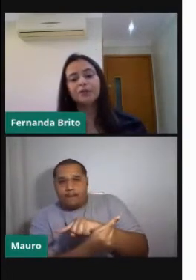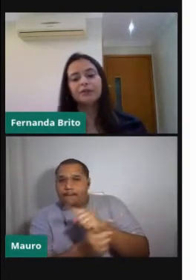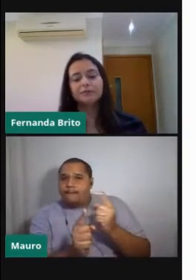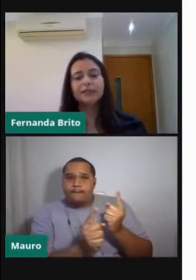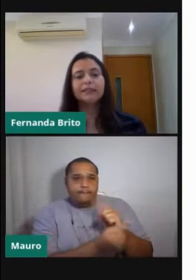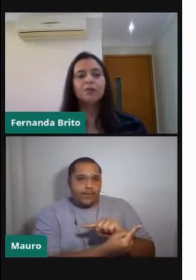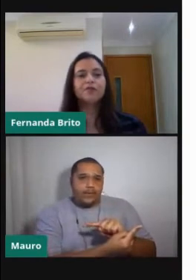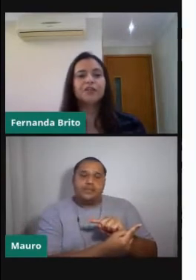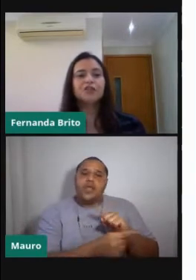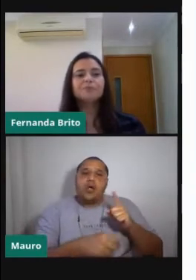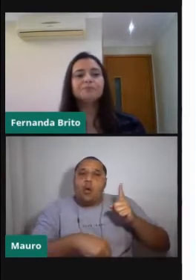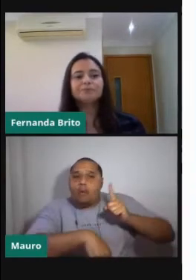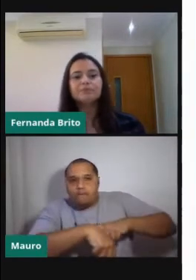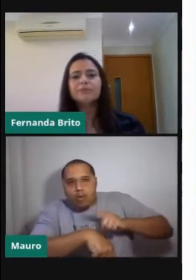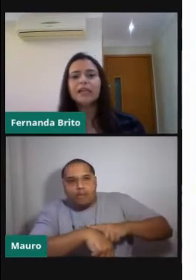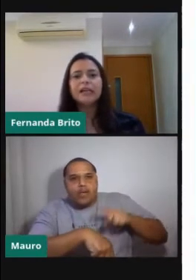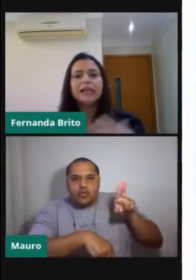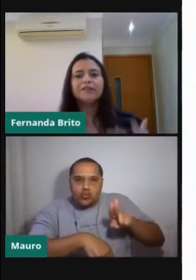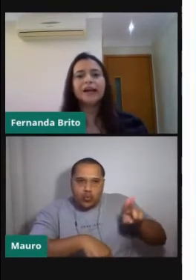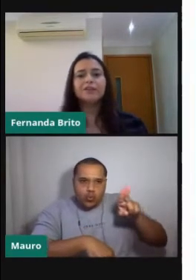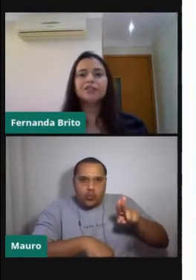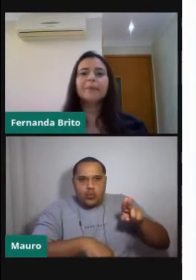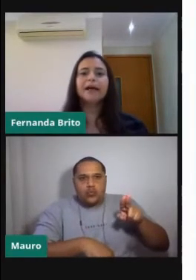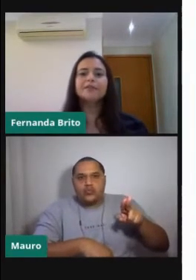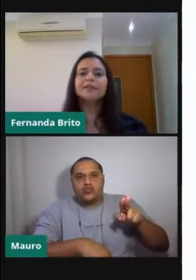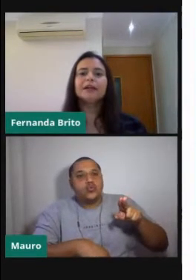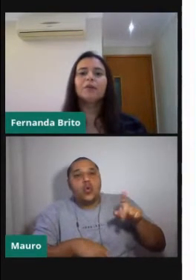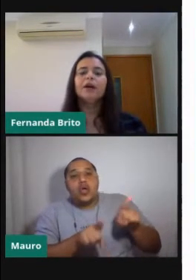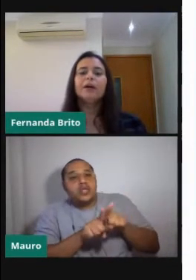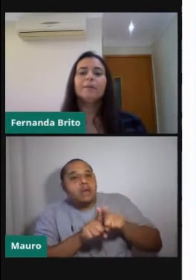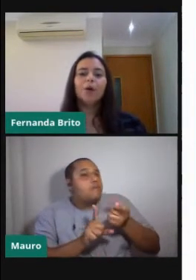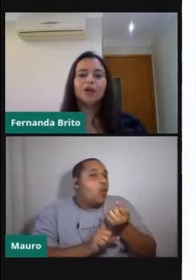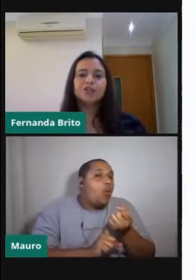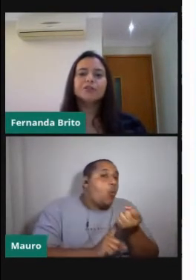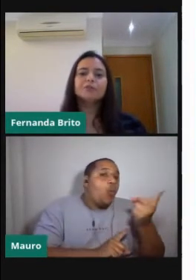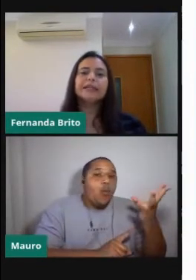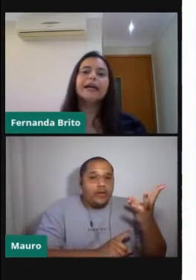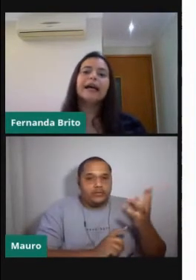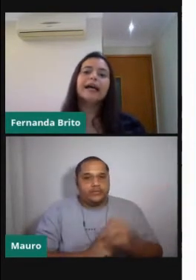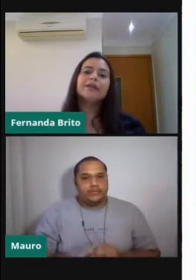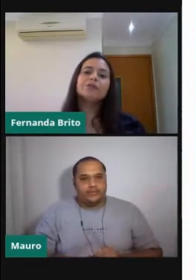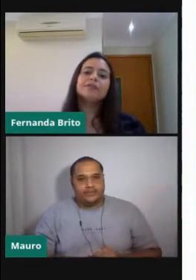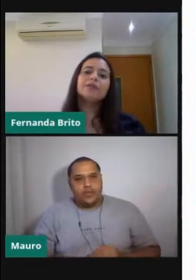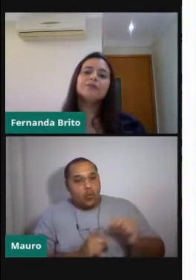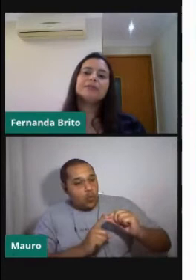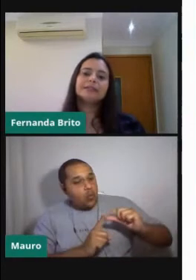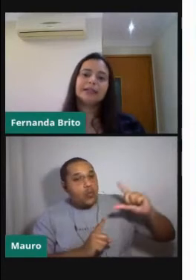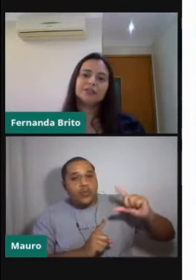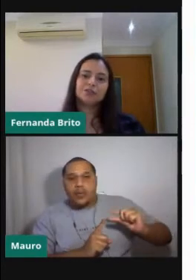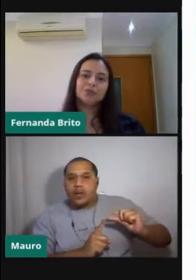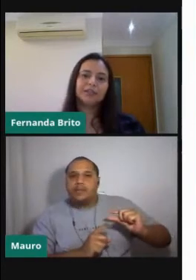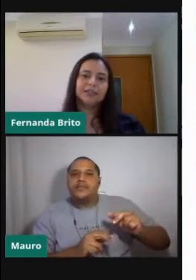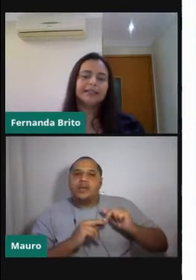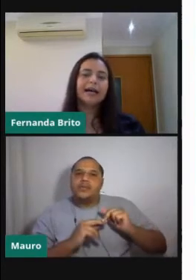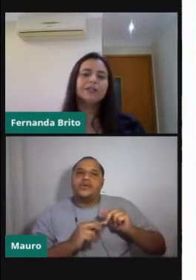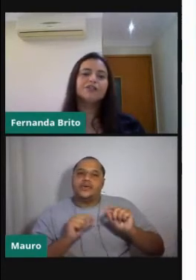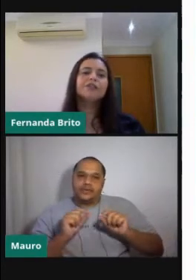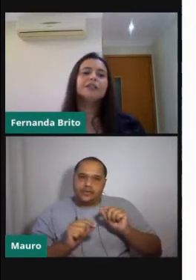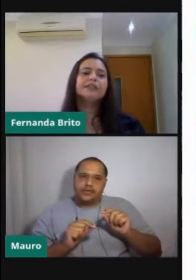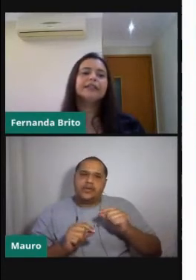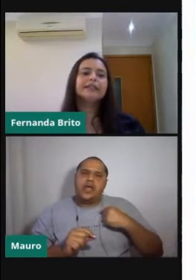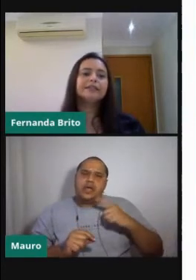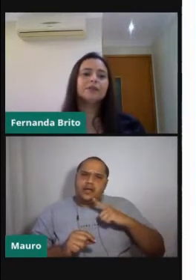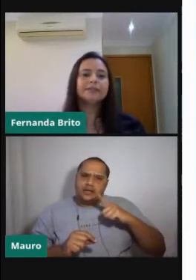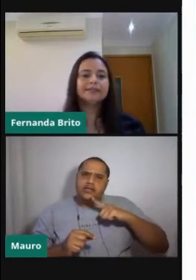no tratamento, né, da COVID. Vários trabalhos, então, mostram, né, a redução da taxa de